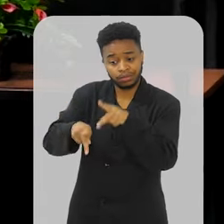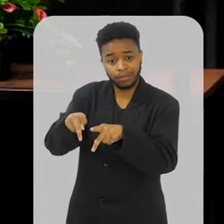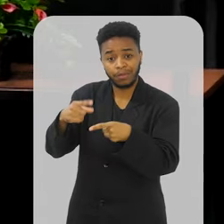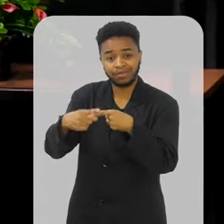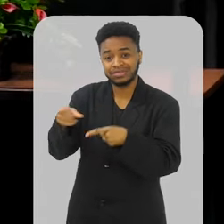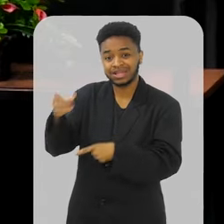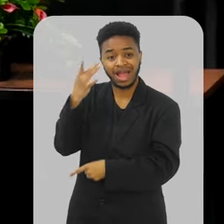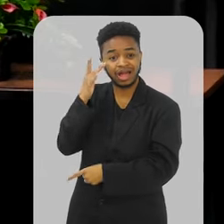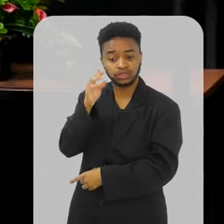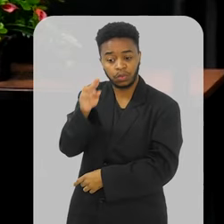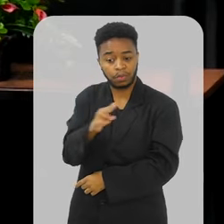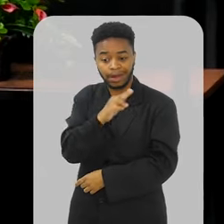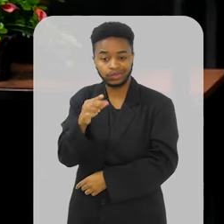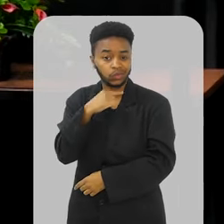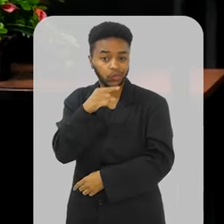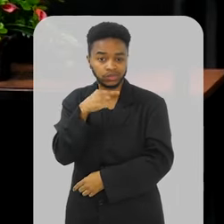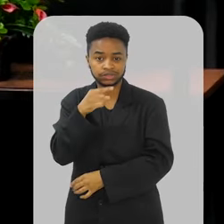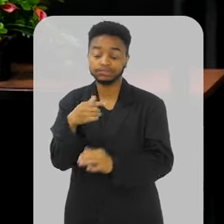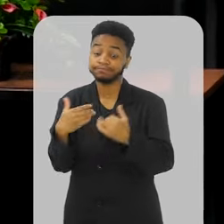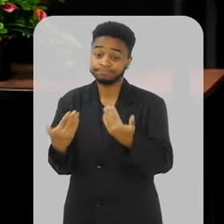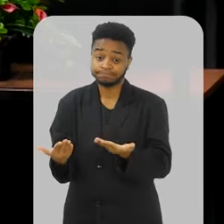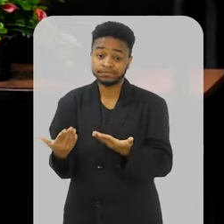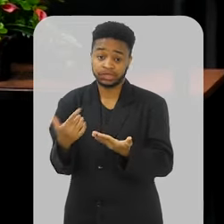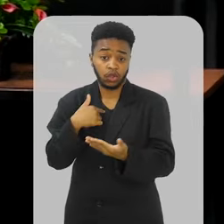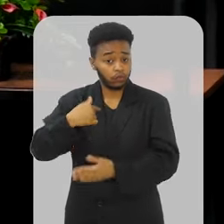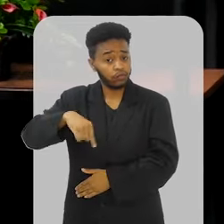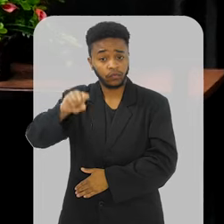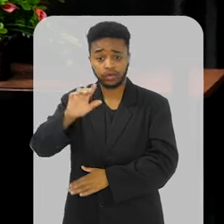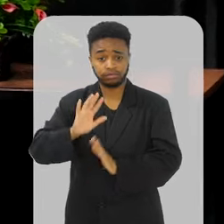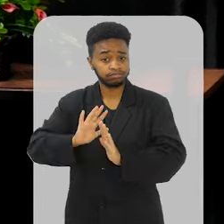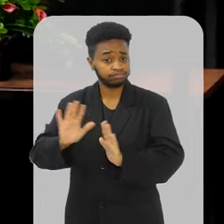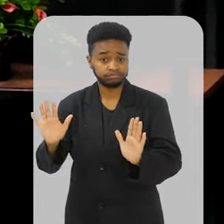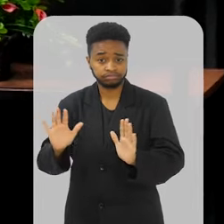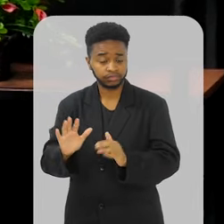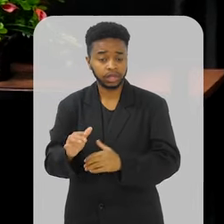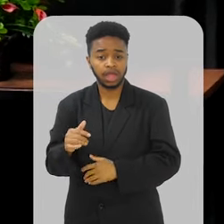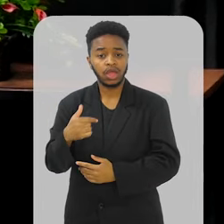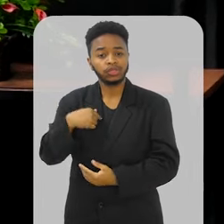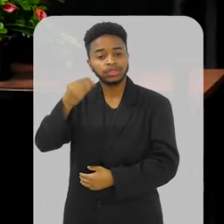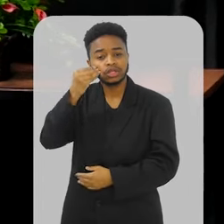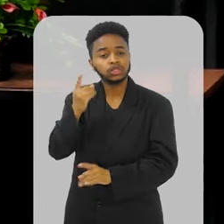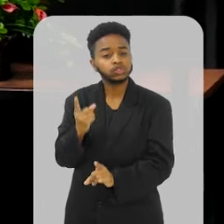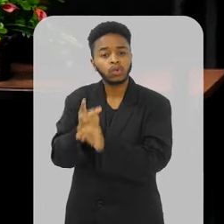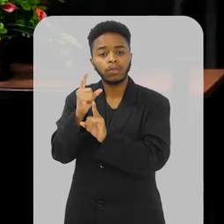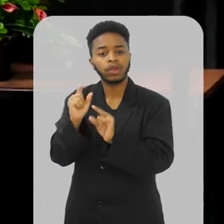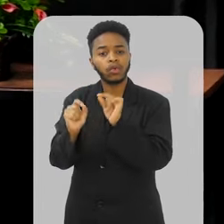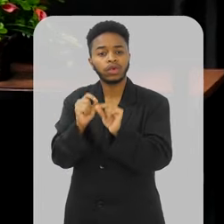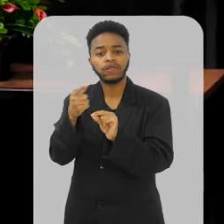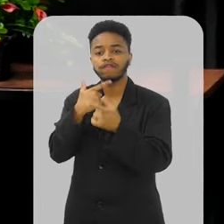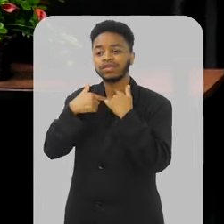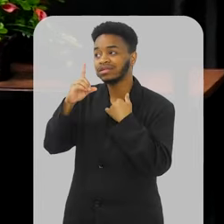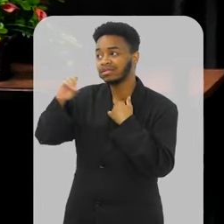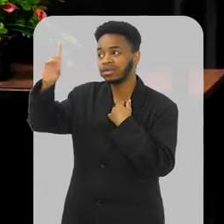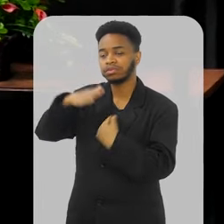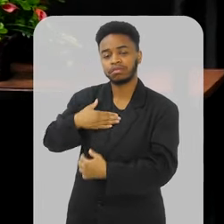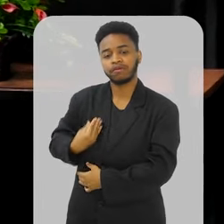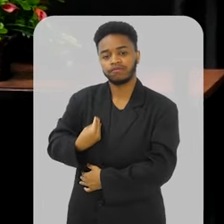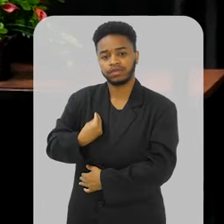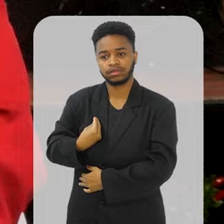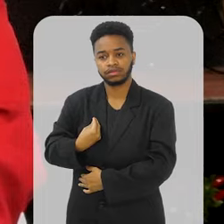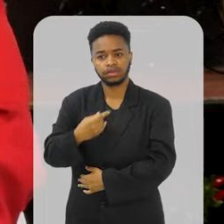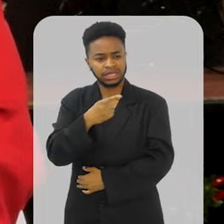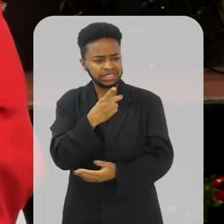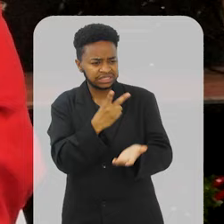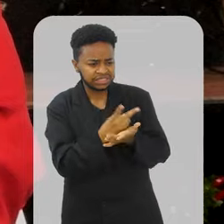você acha que ele não consegue e ali eu fui me lancei nessa aventura para descobrir o que que Deus queria de mim de verdade